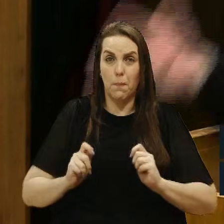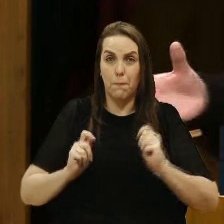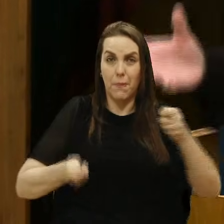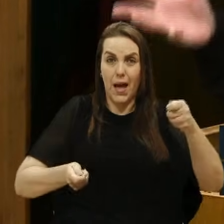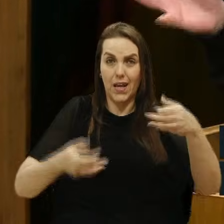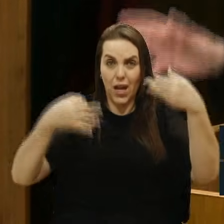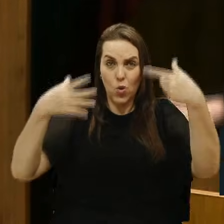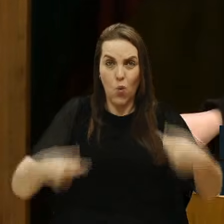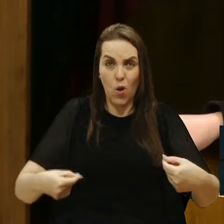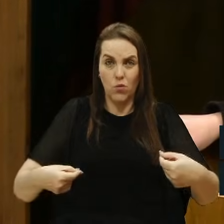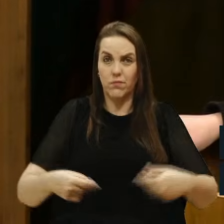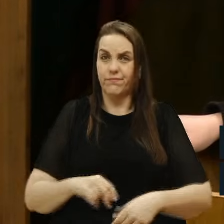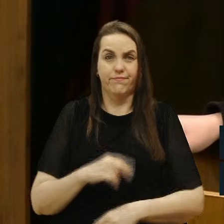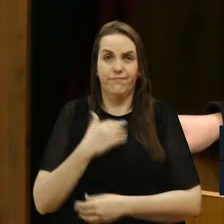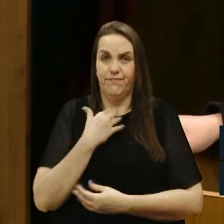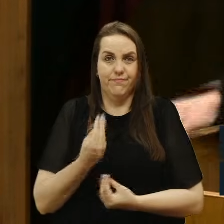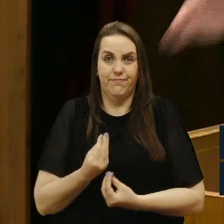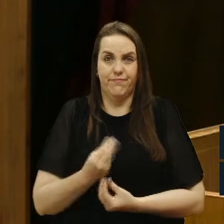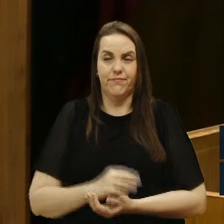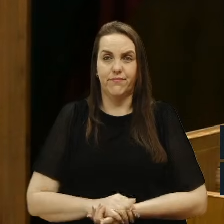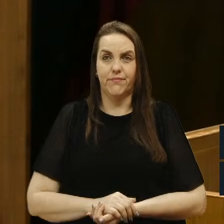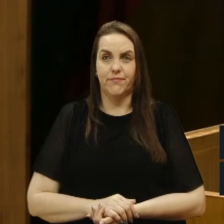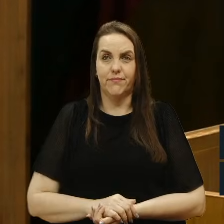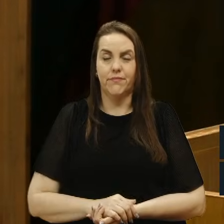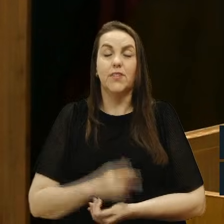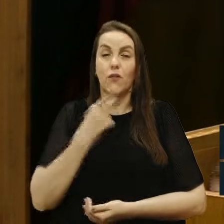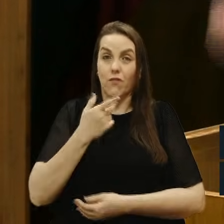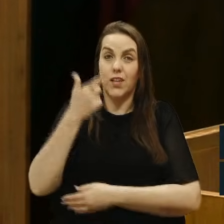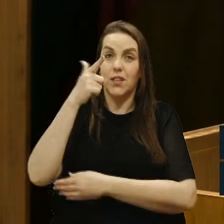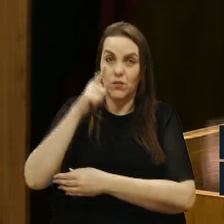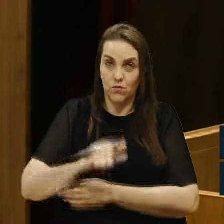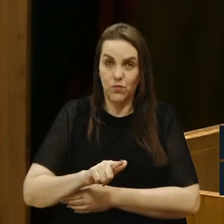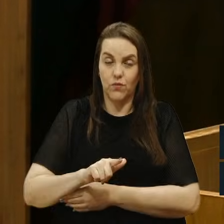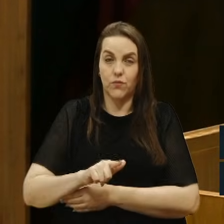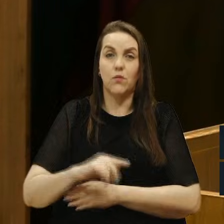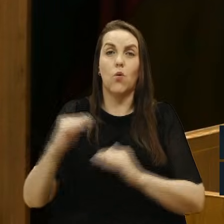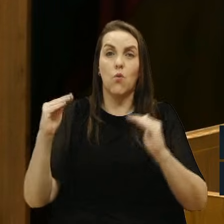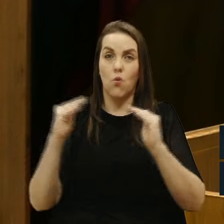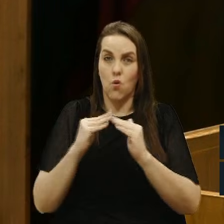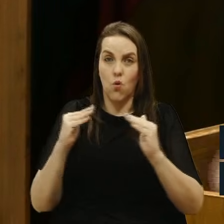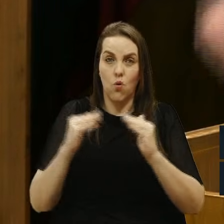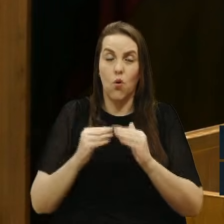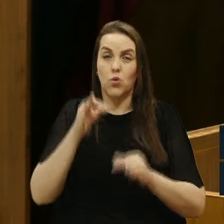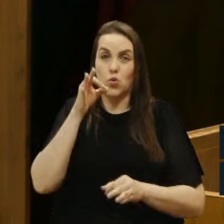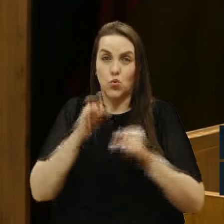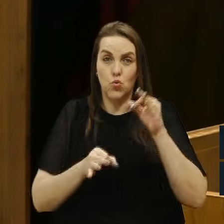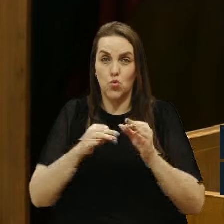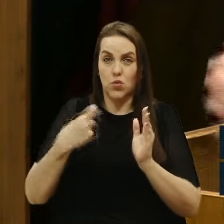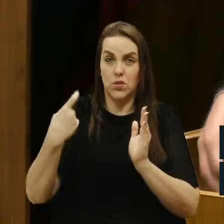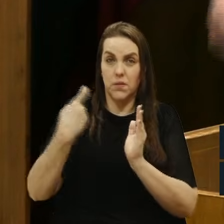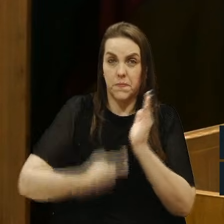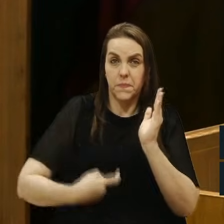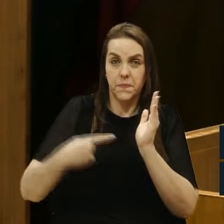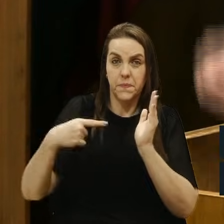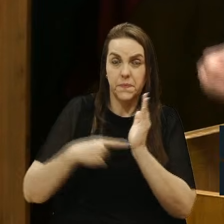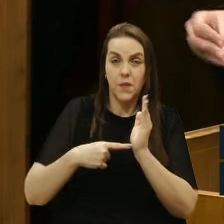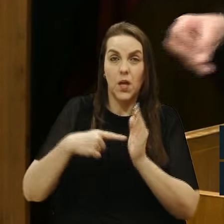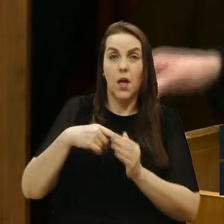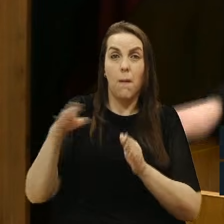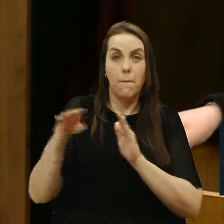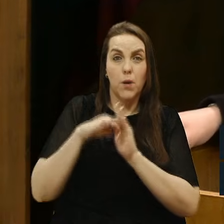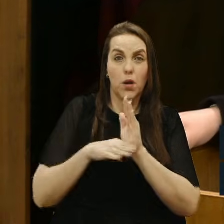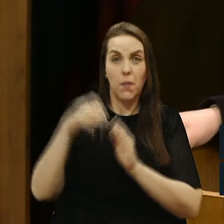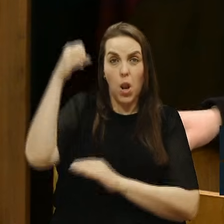a mesma coisa. Então, reforço, sou a favor da justiça tributária. Então, o programa Luz para Todos é um